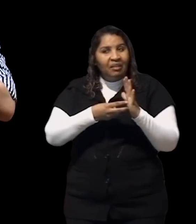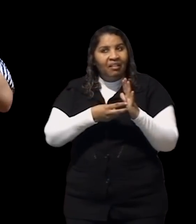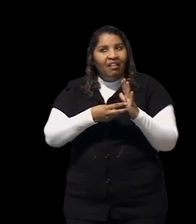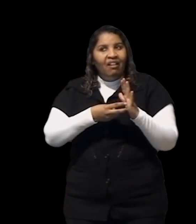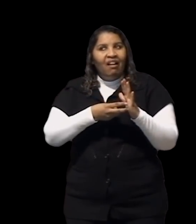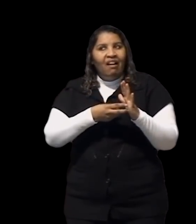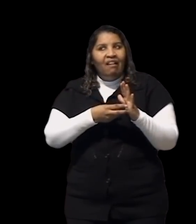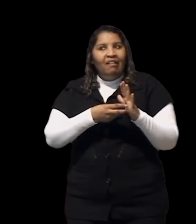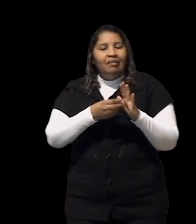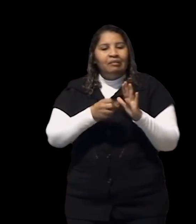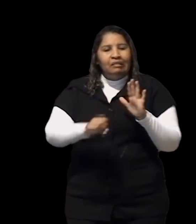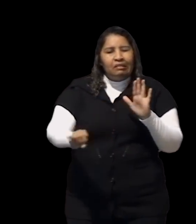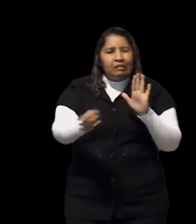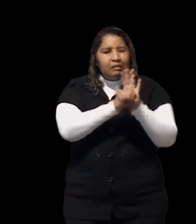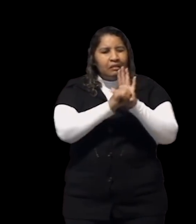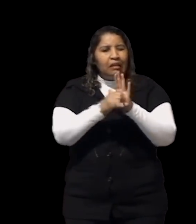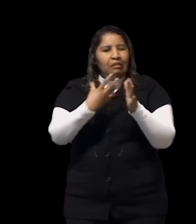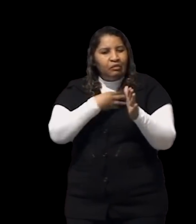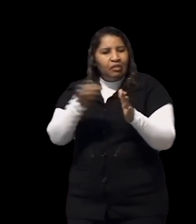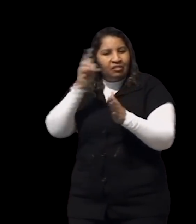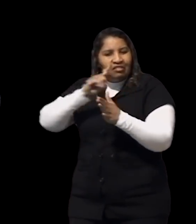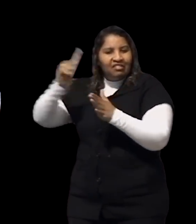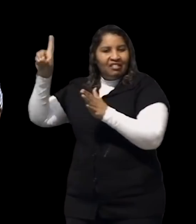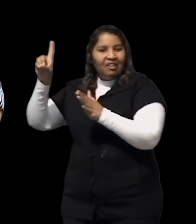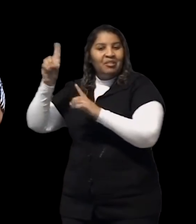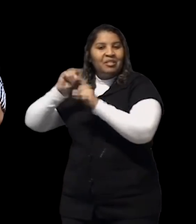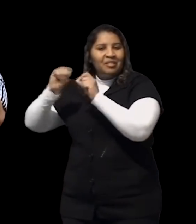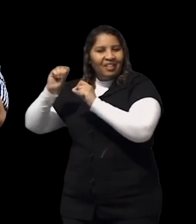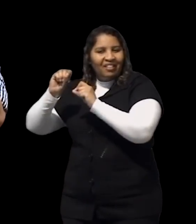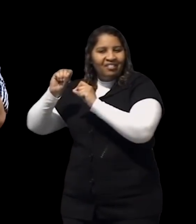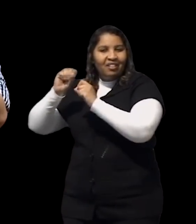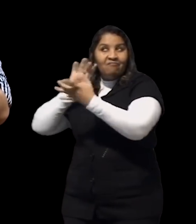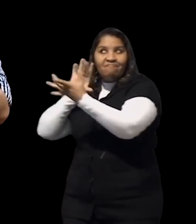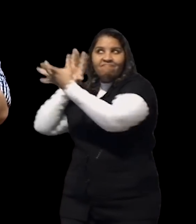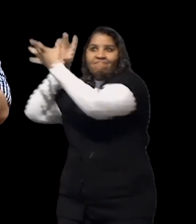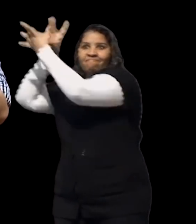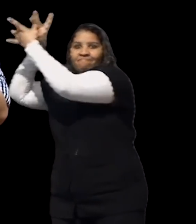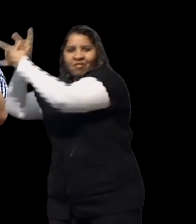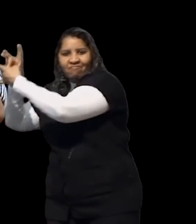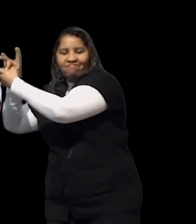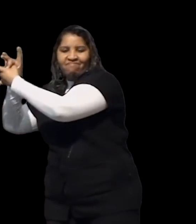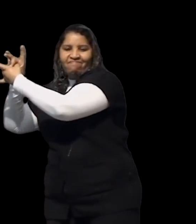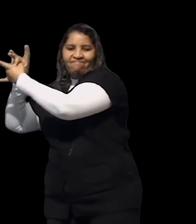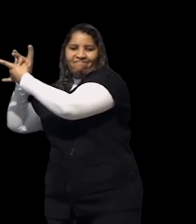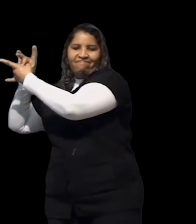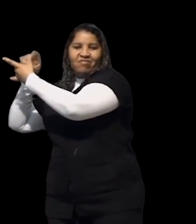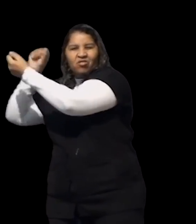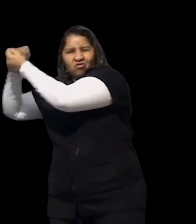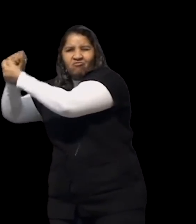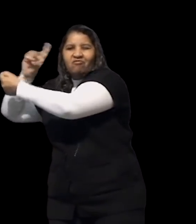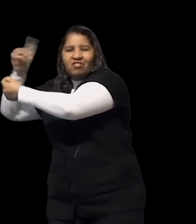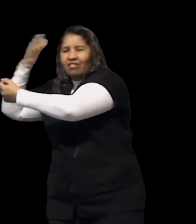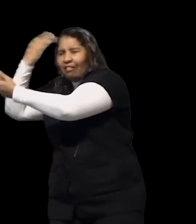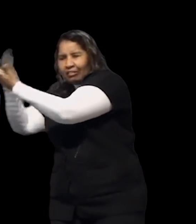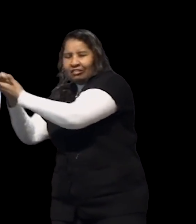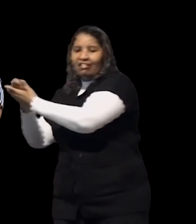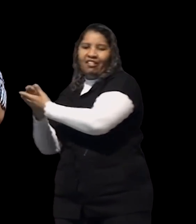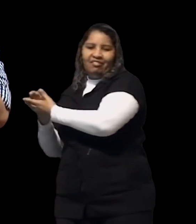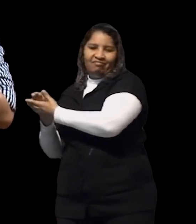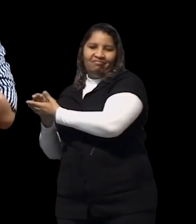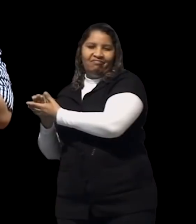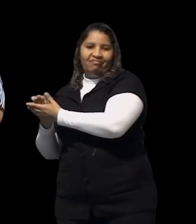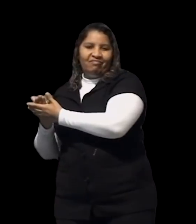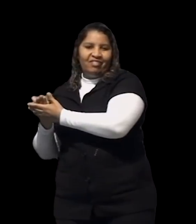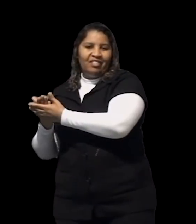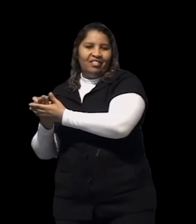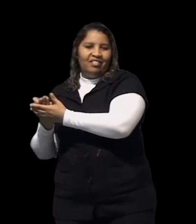pega ele tá definir Deus e prefere ficar no deserto você fica mais vulnerável aos ataques de quem não tá do lado de lá do Jordão